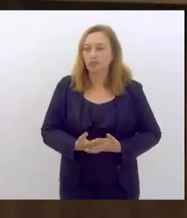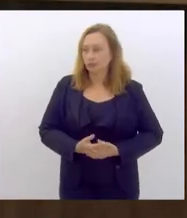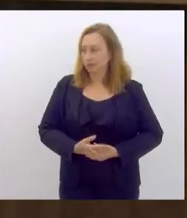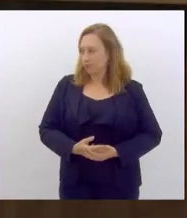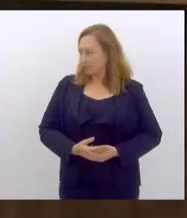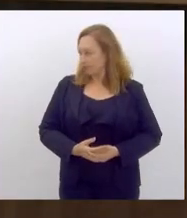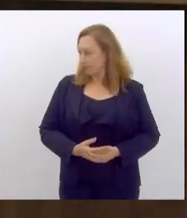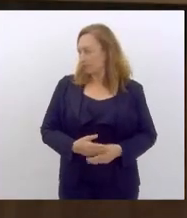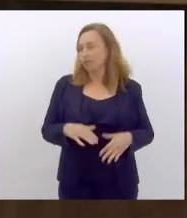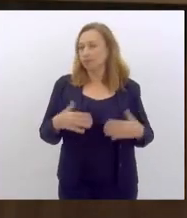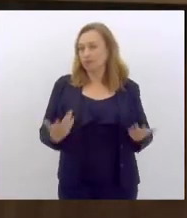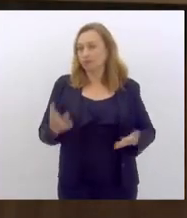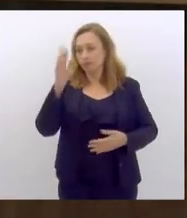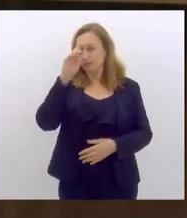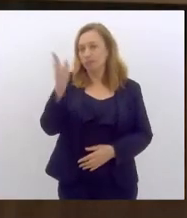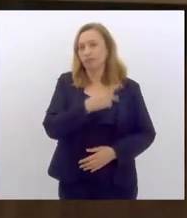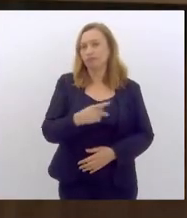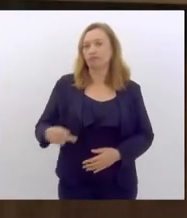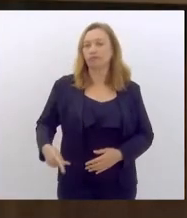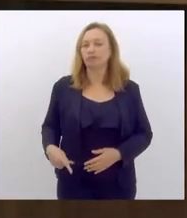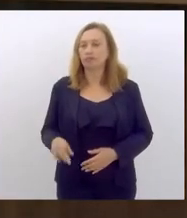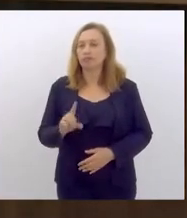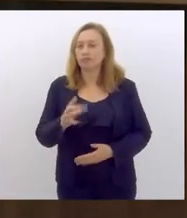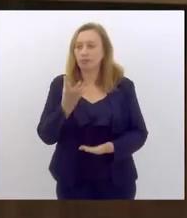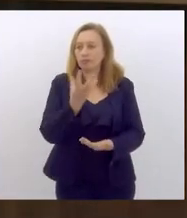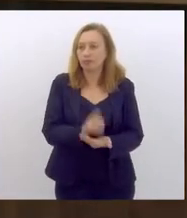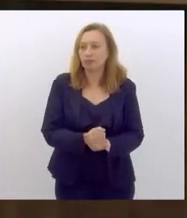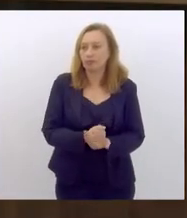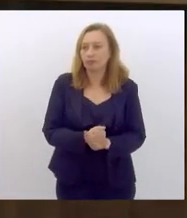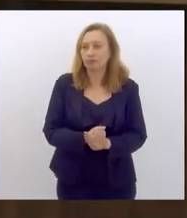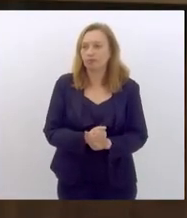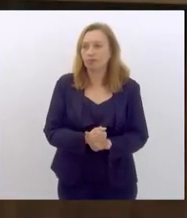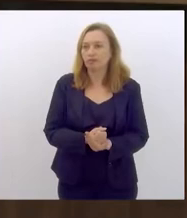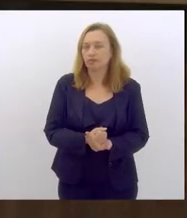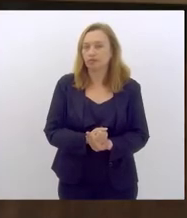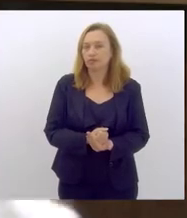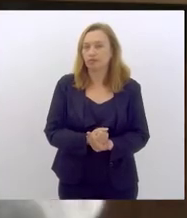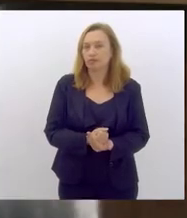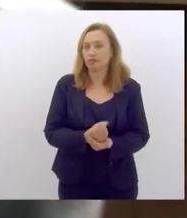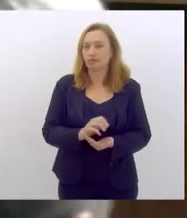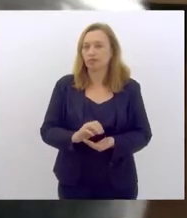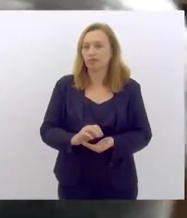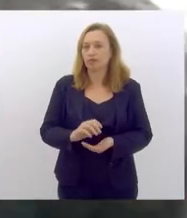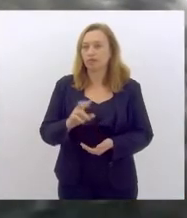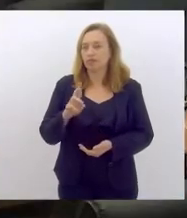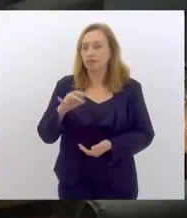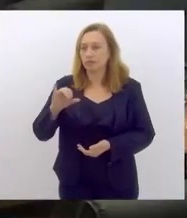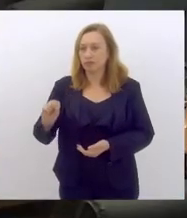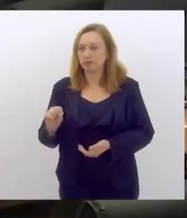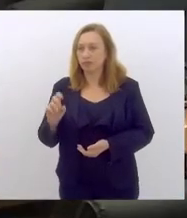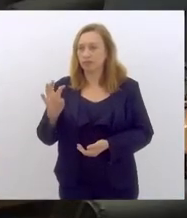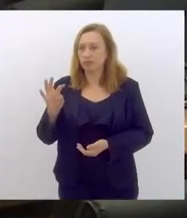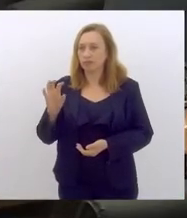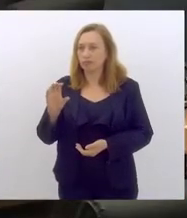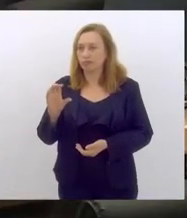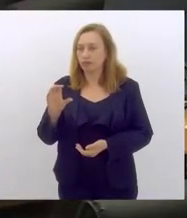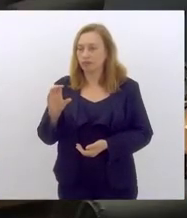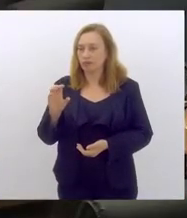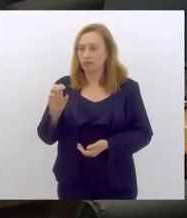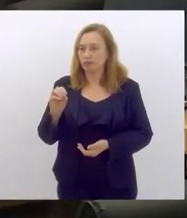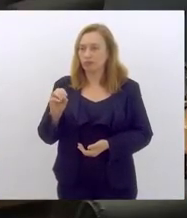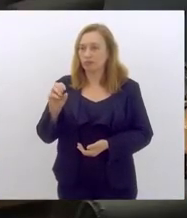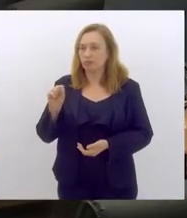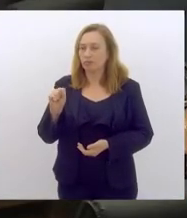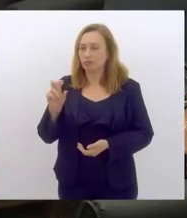consideração. Então, senhor presidente, só deixar registrado que Rio das Ostras precisa de um olhar